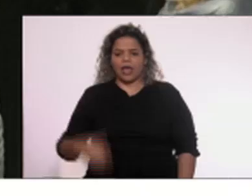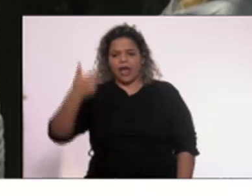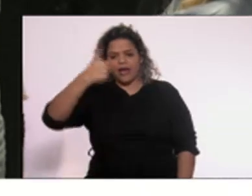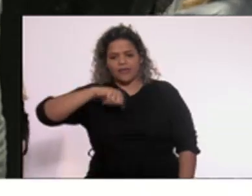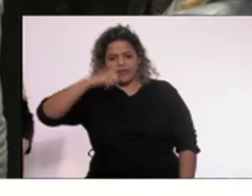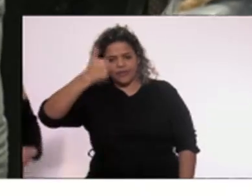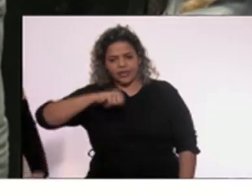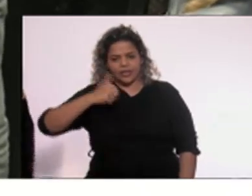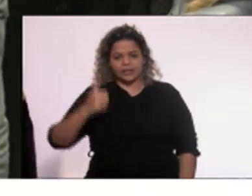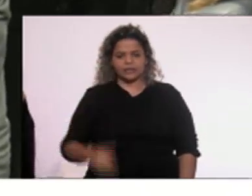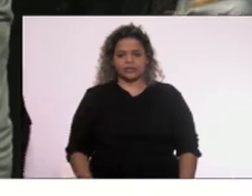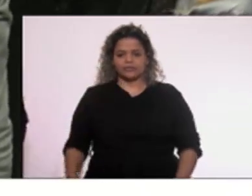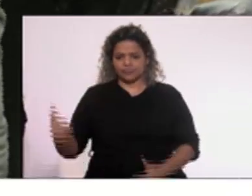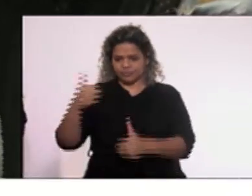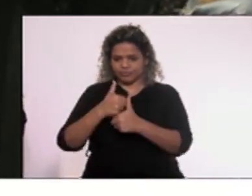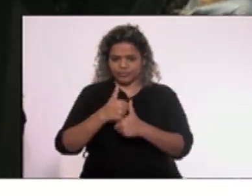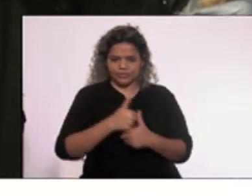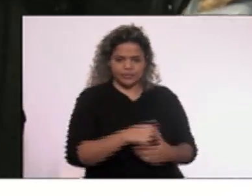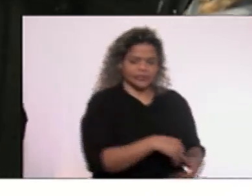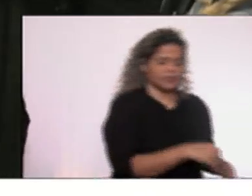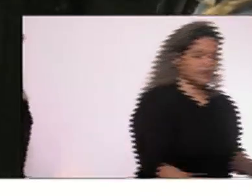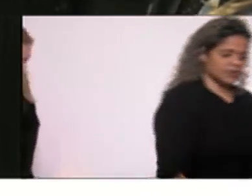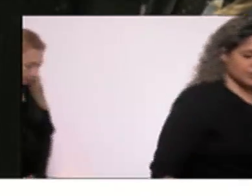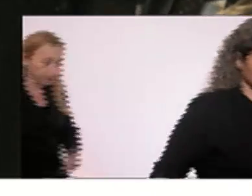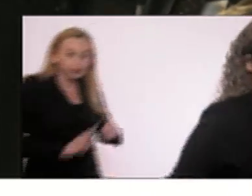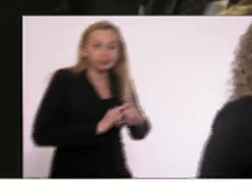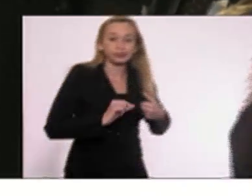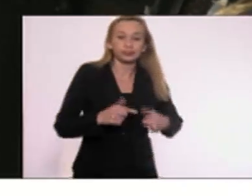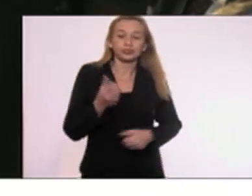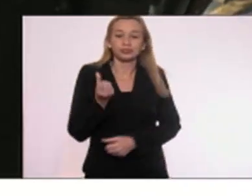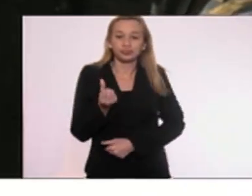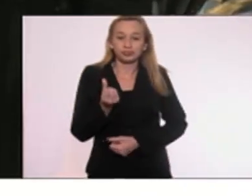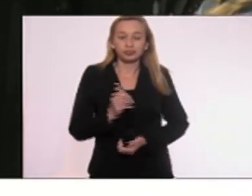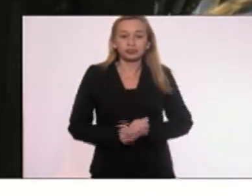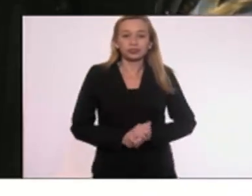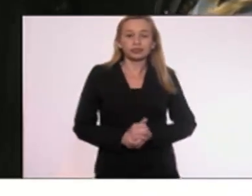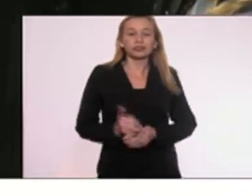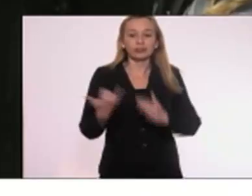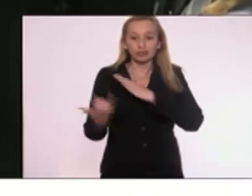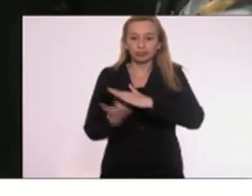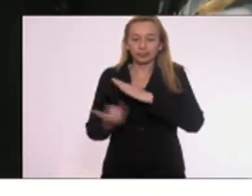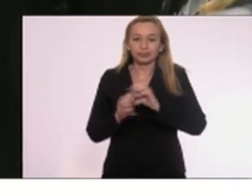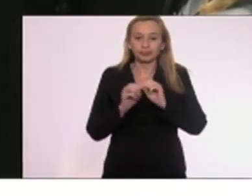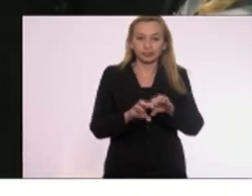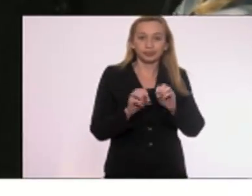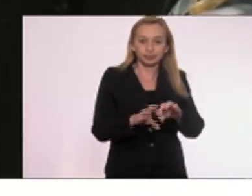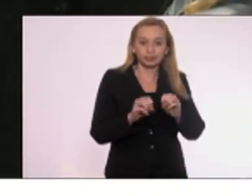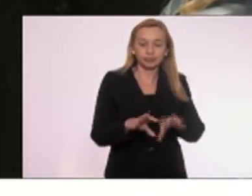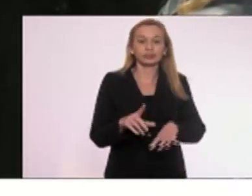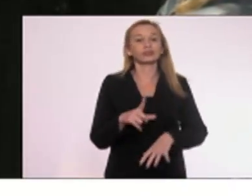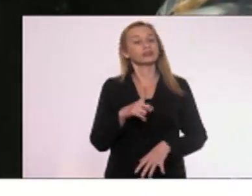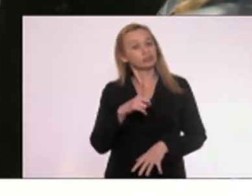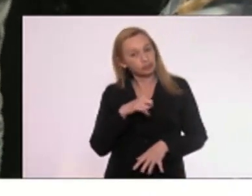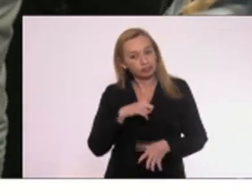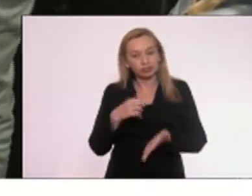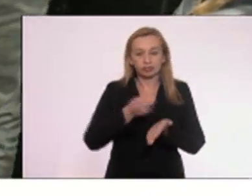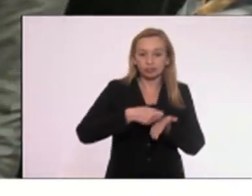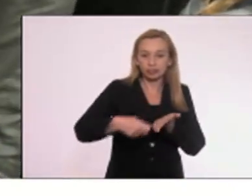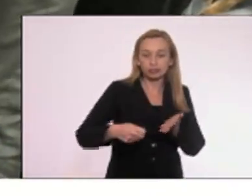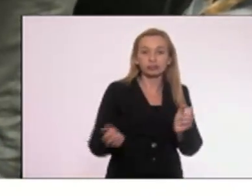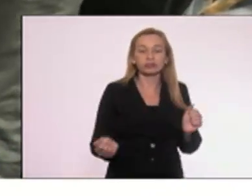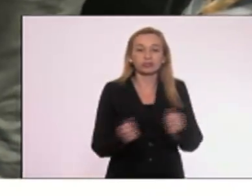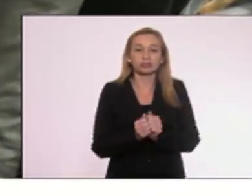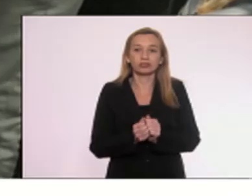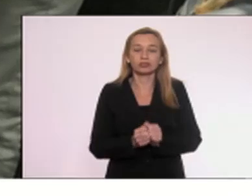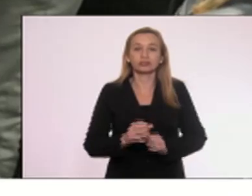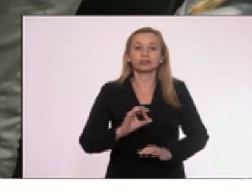Avaliação dos resultados. Artigo 6º. As instituições de ensino terão que se inscrever junto ao batalhão